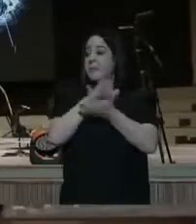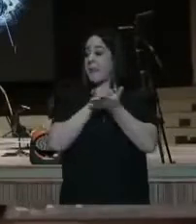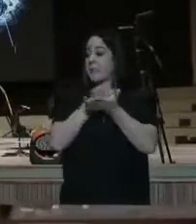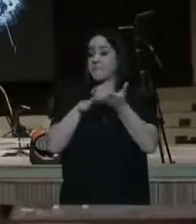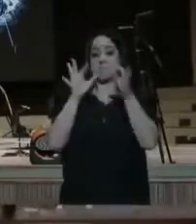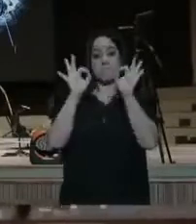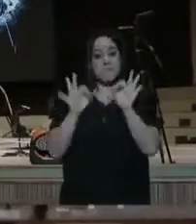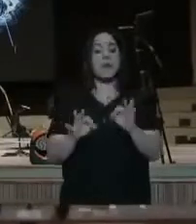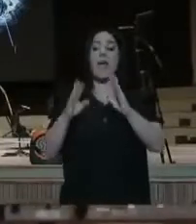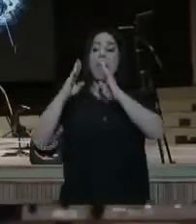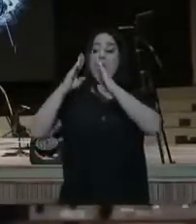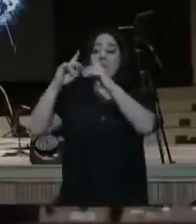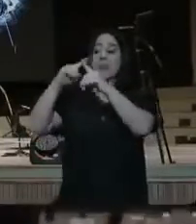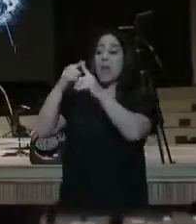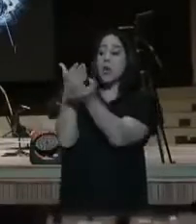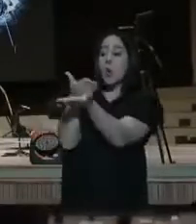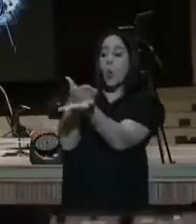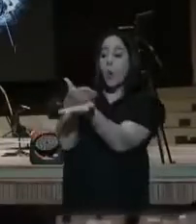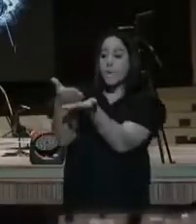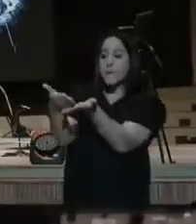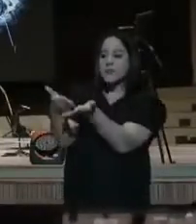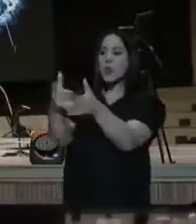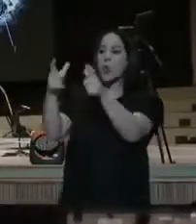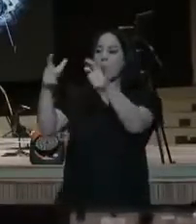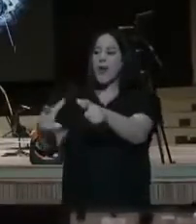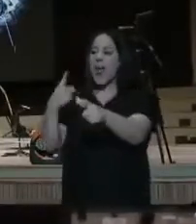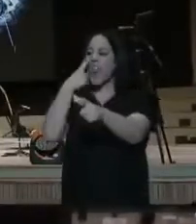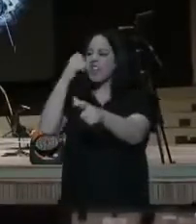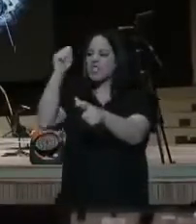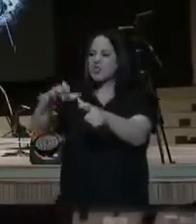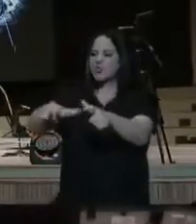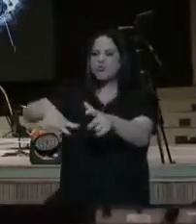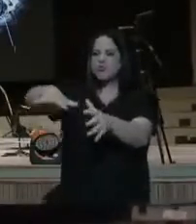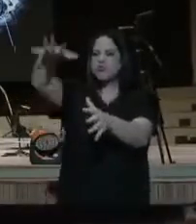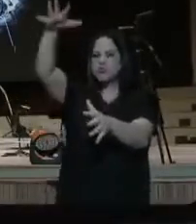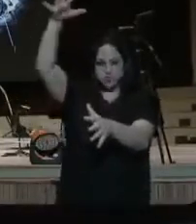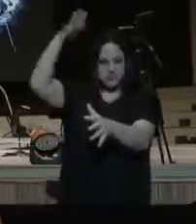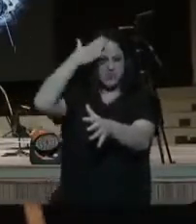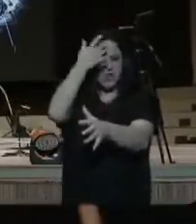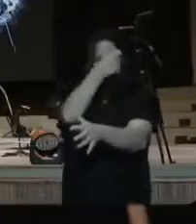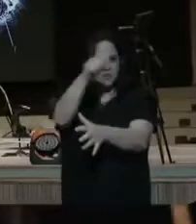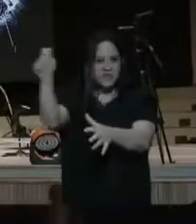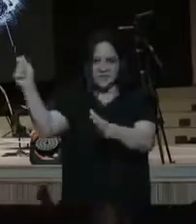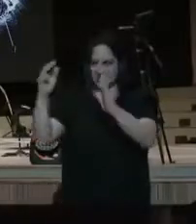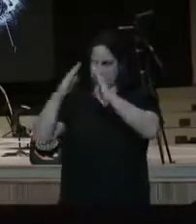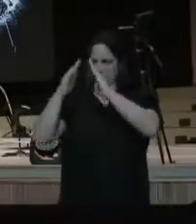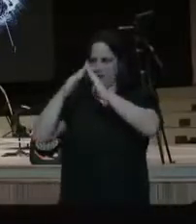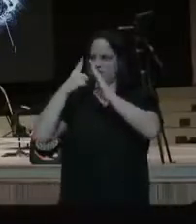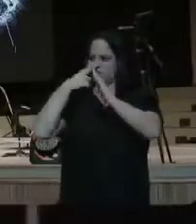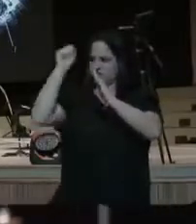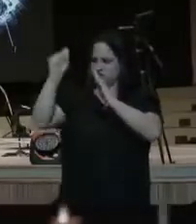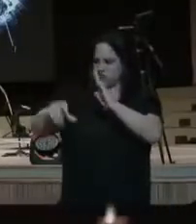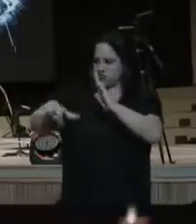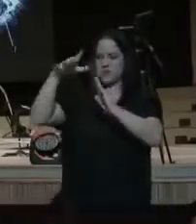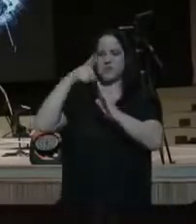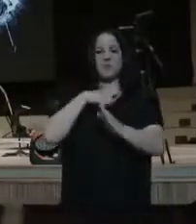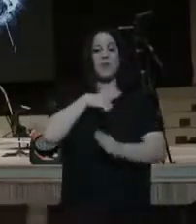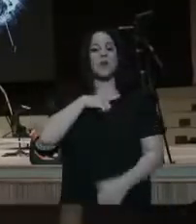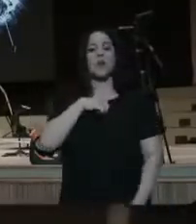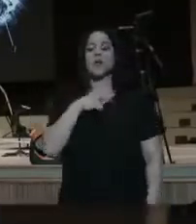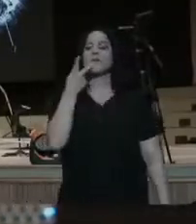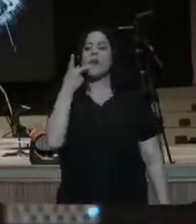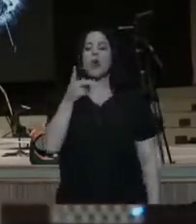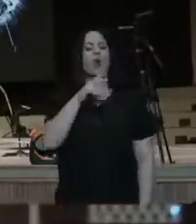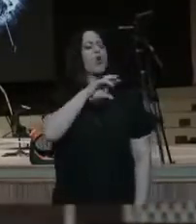entendeu a igreja começou literalmente no lixão associação de moradores do outro a ele doutor joaquim a gente quer